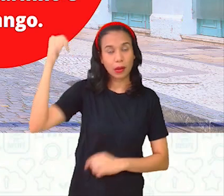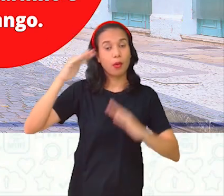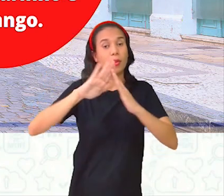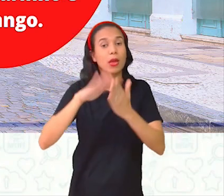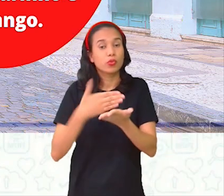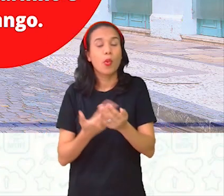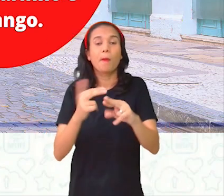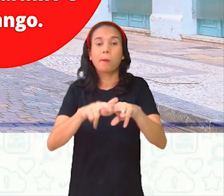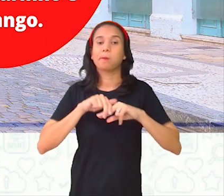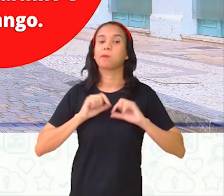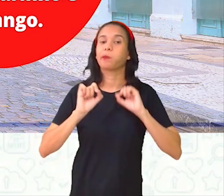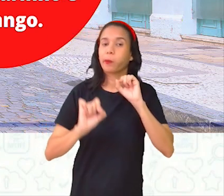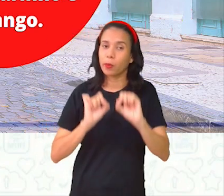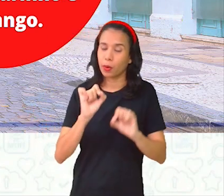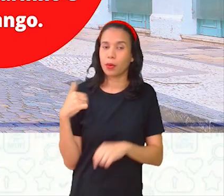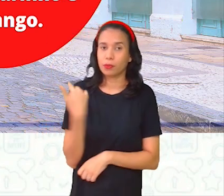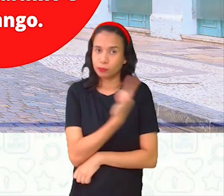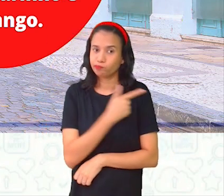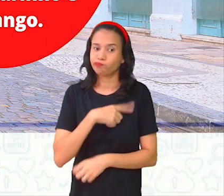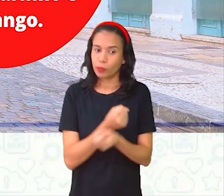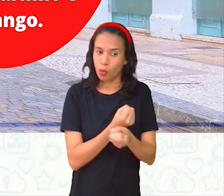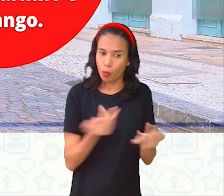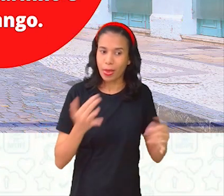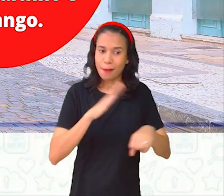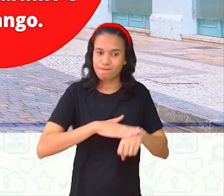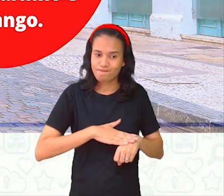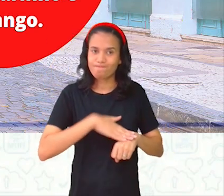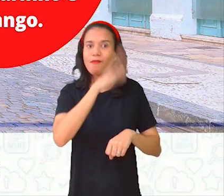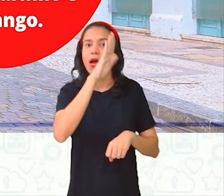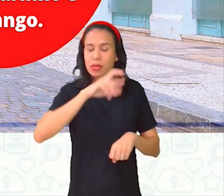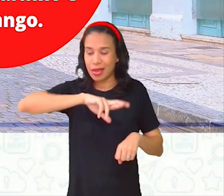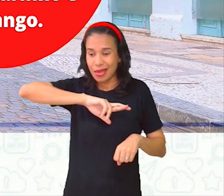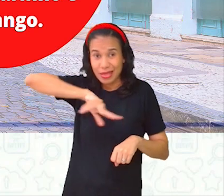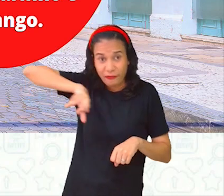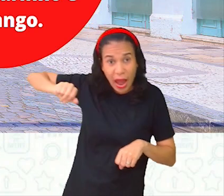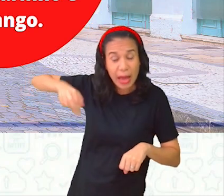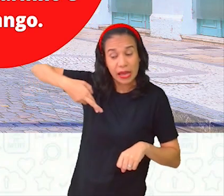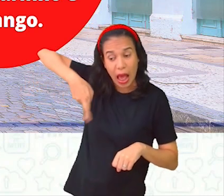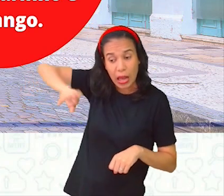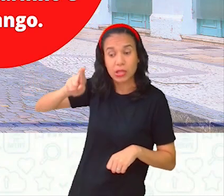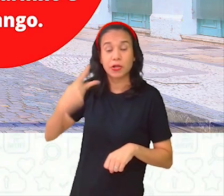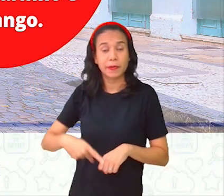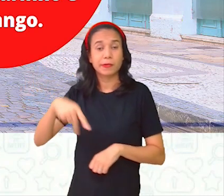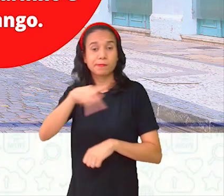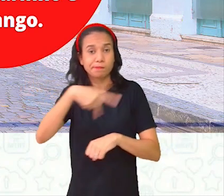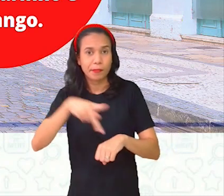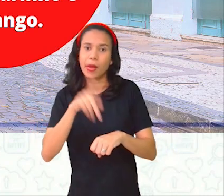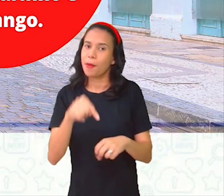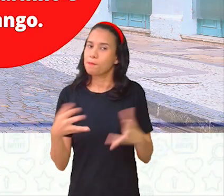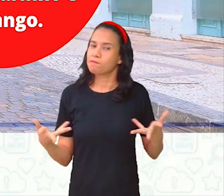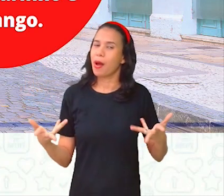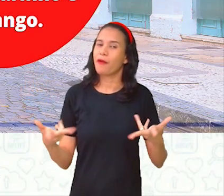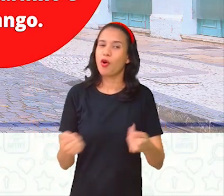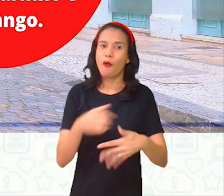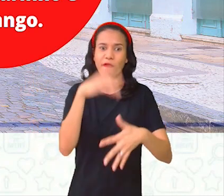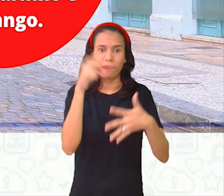porque, embora a gente tenha uma quantidade grande, né, de religiões diversas no nosso país, e é maravilhoso que